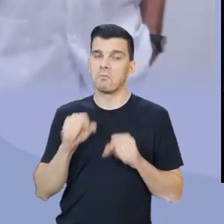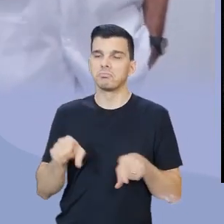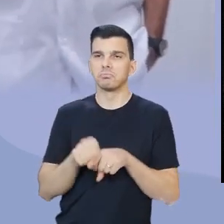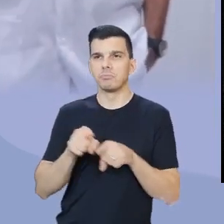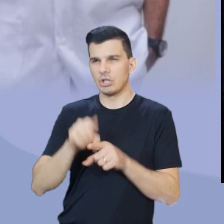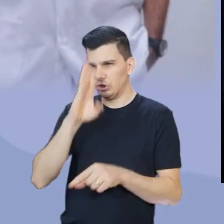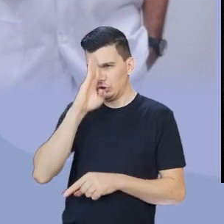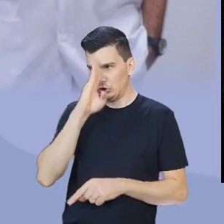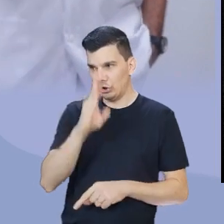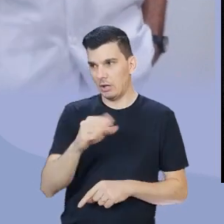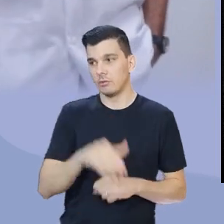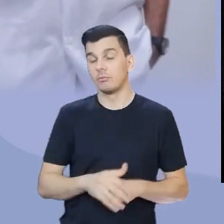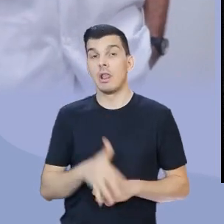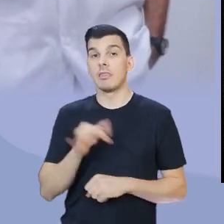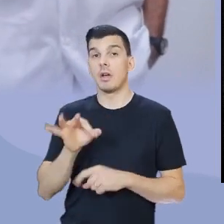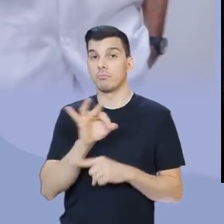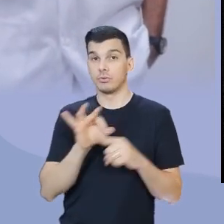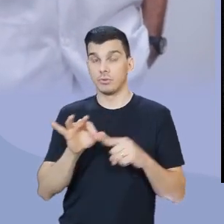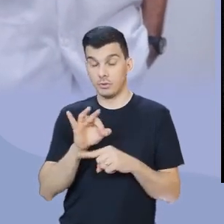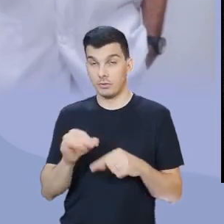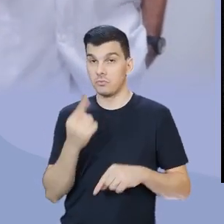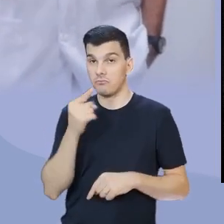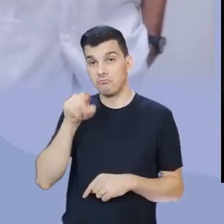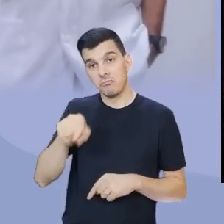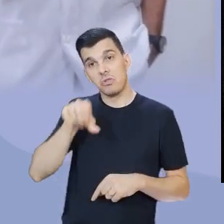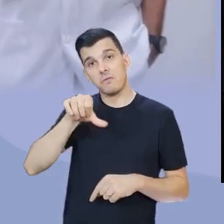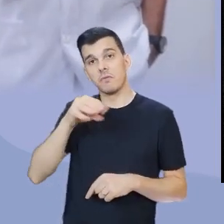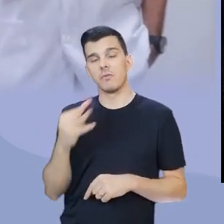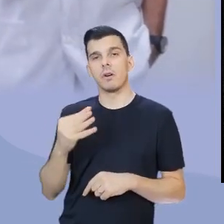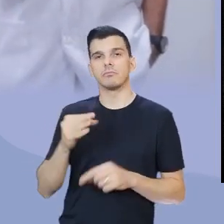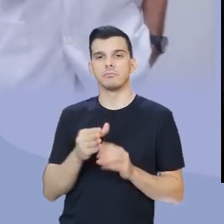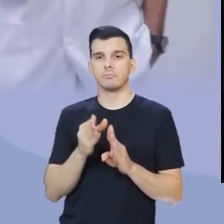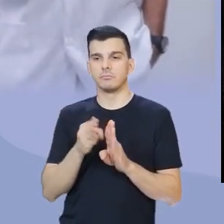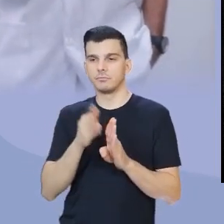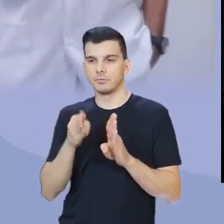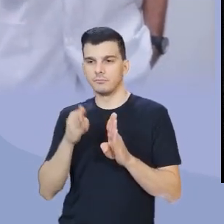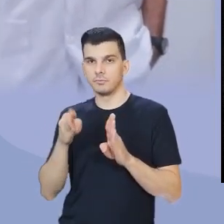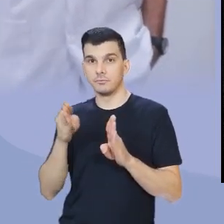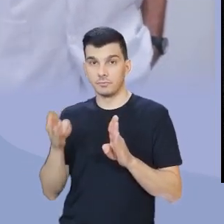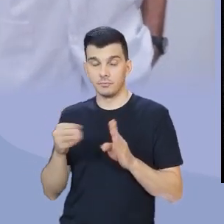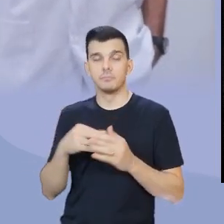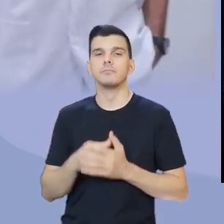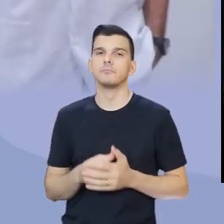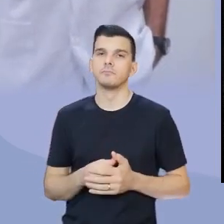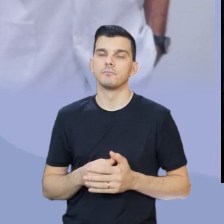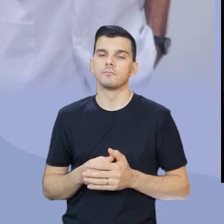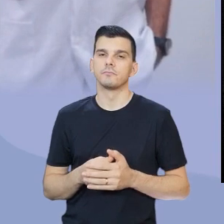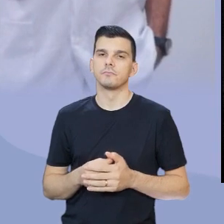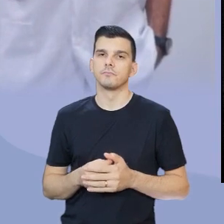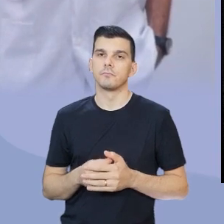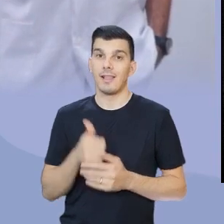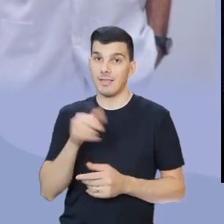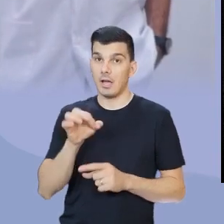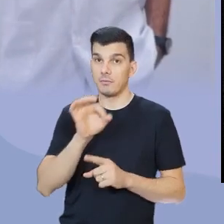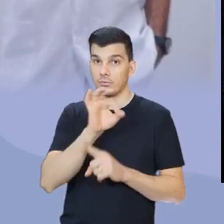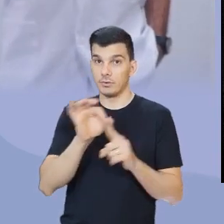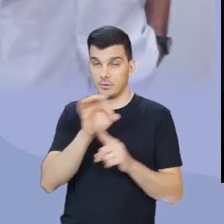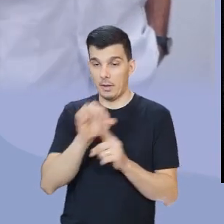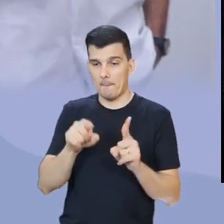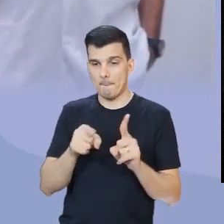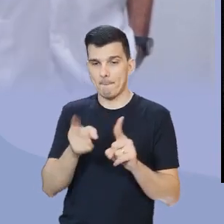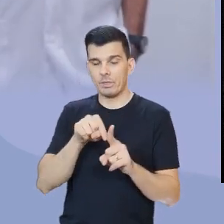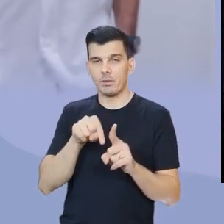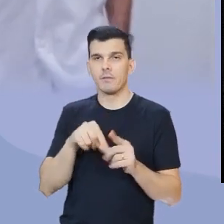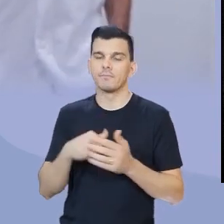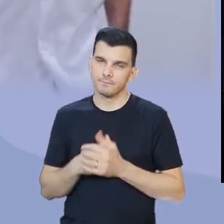de cabeça 10% de 1,94. É só caminhar a vírgula, pular uma casinha para trás. Porque é 10%, pula uma casinha